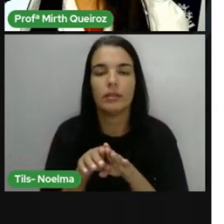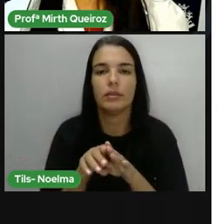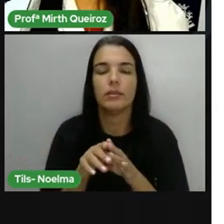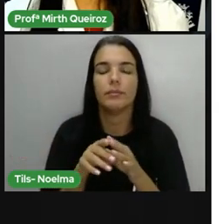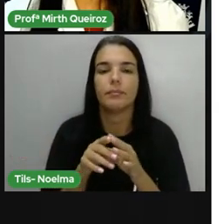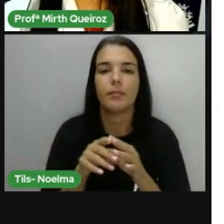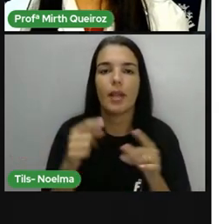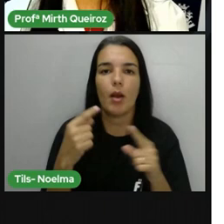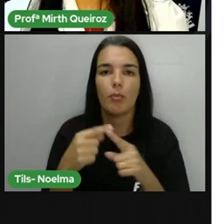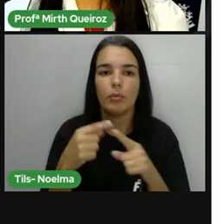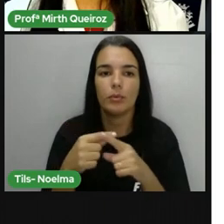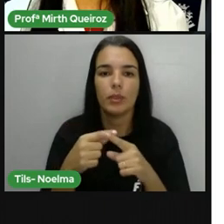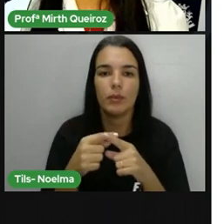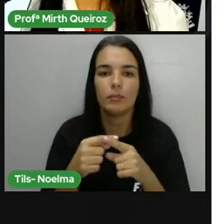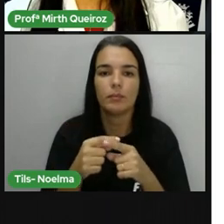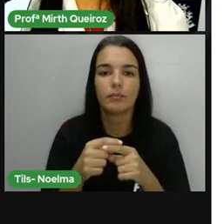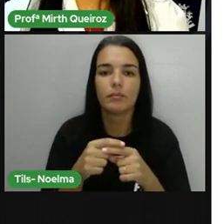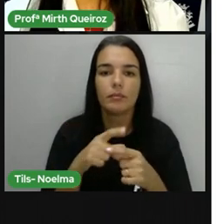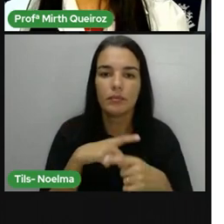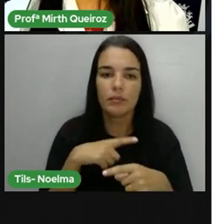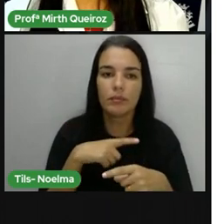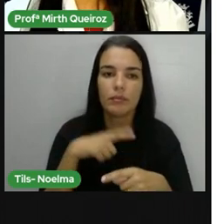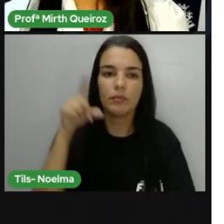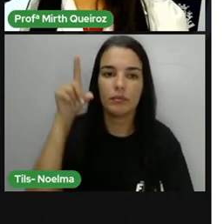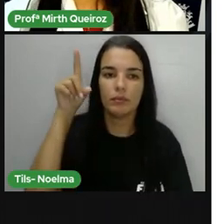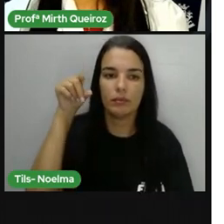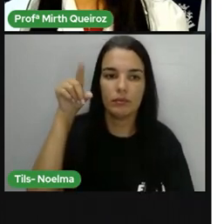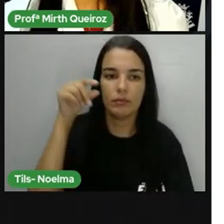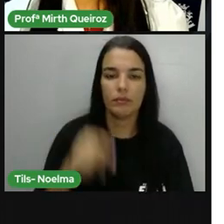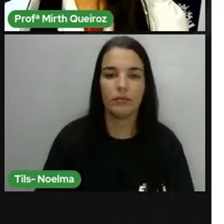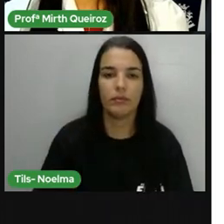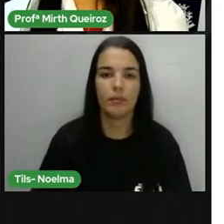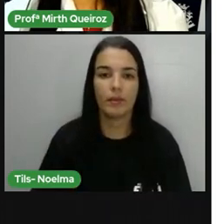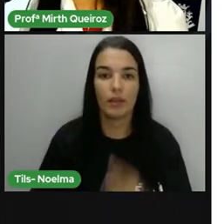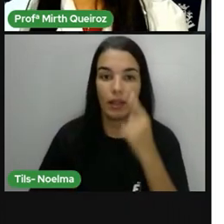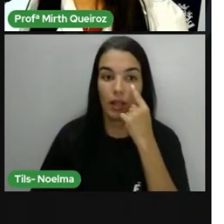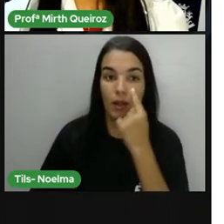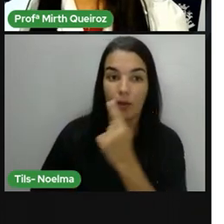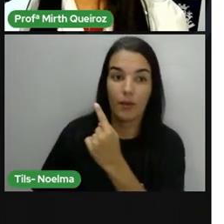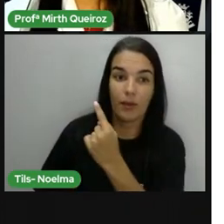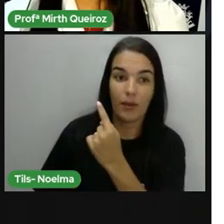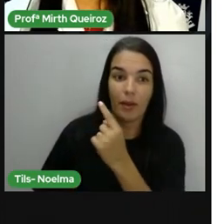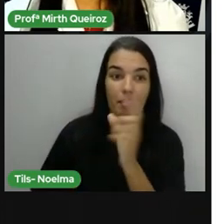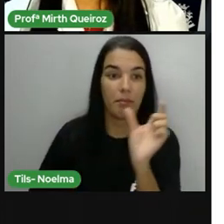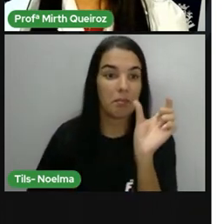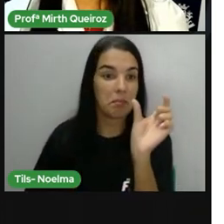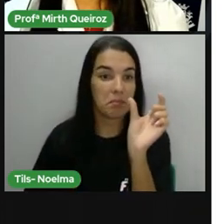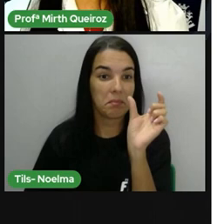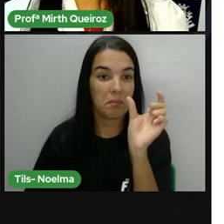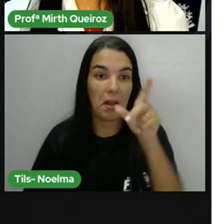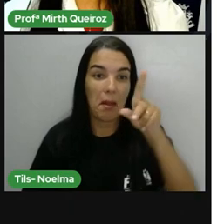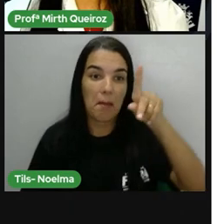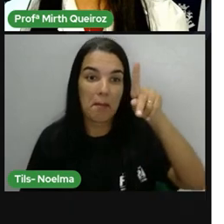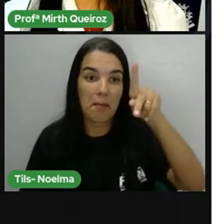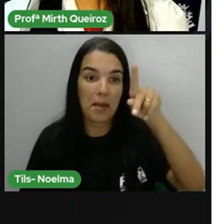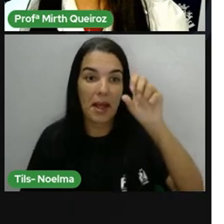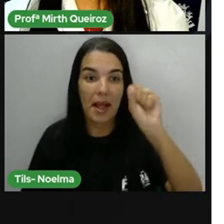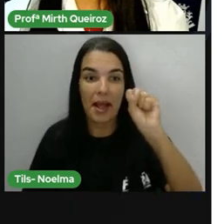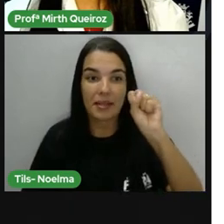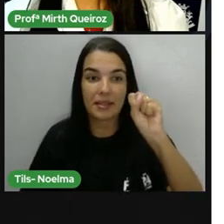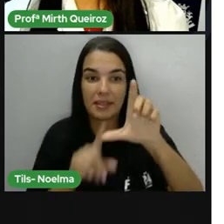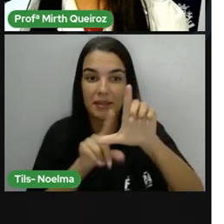álbuns, né? Levou acento. Bíceps, fórceps, Palavras terminadas em